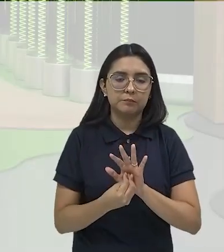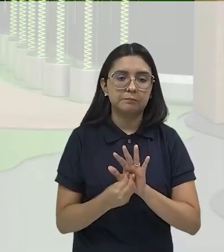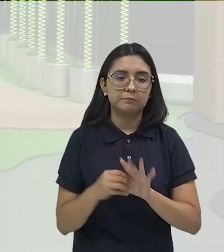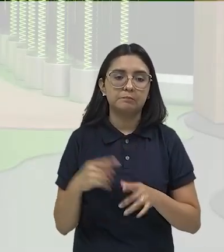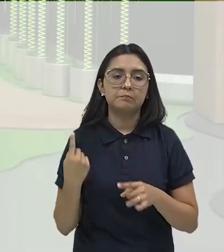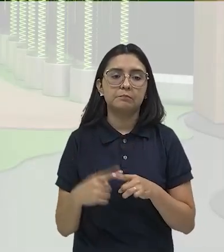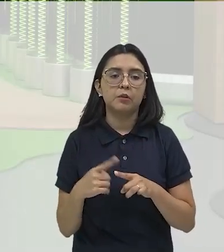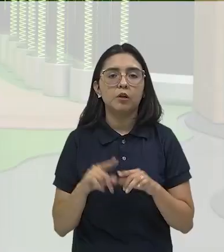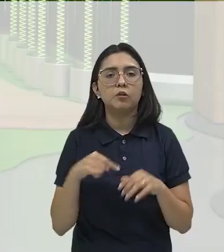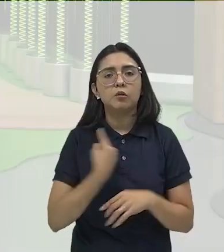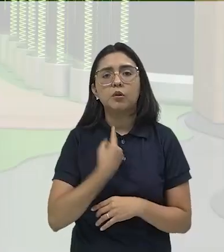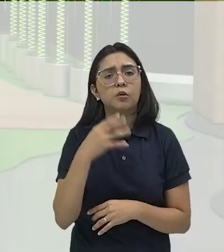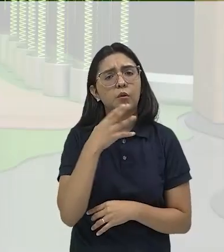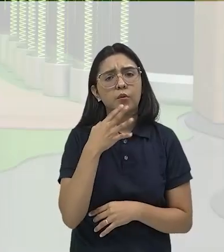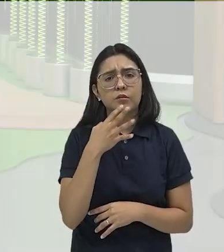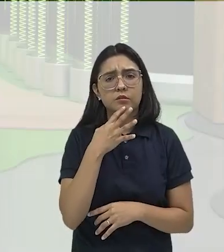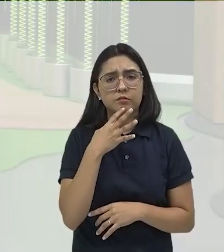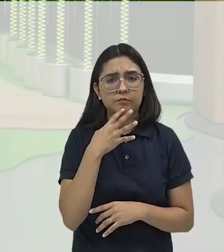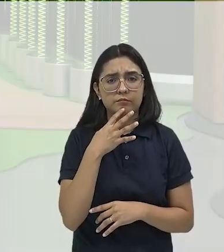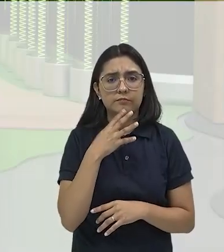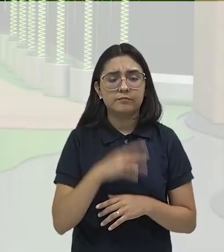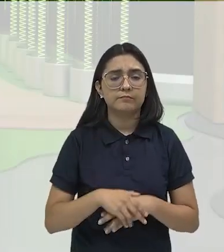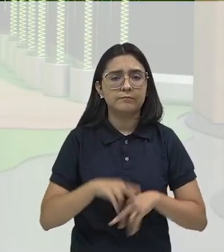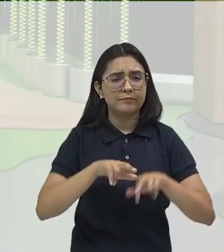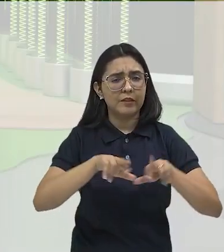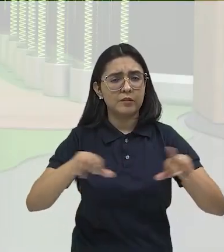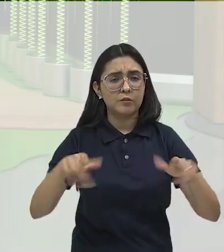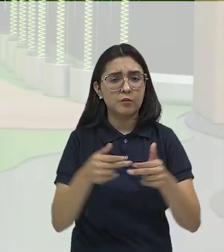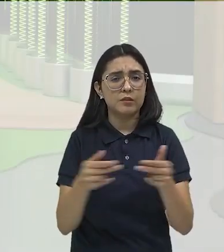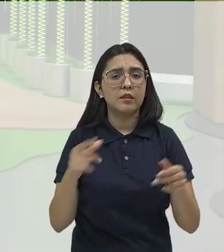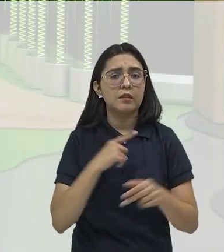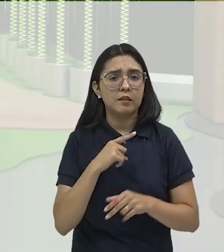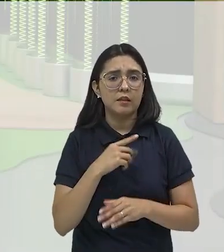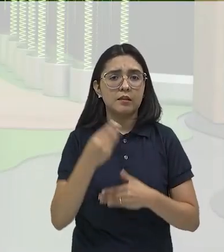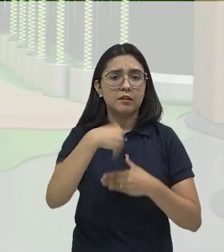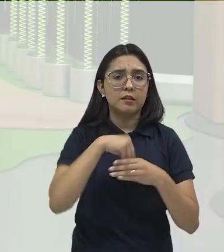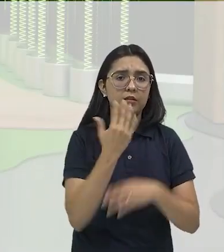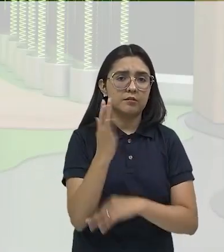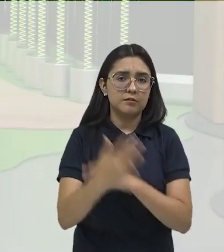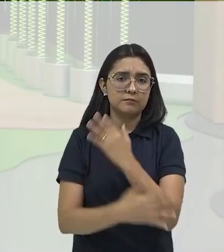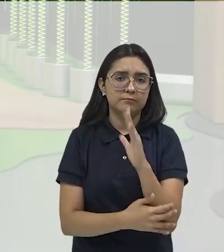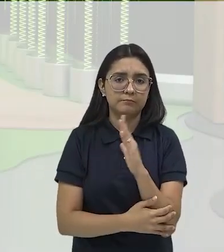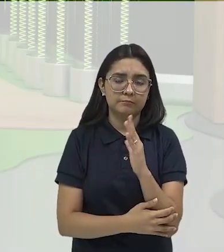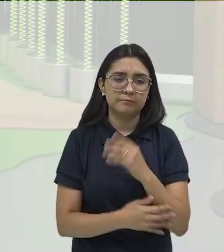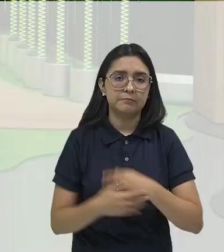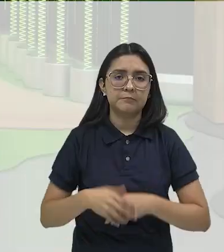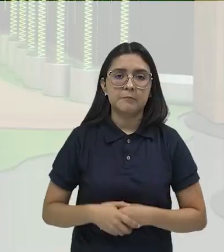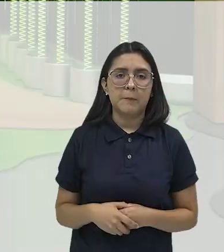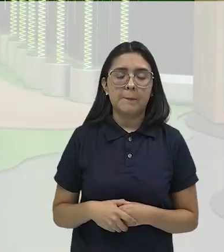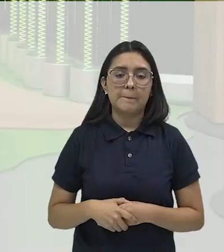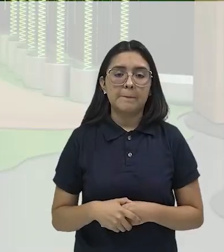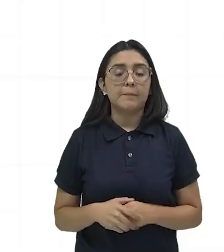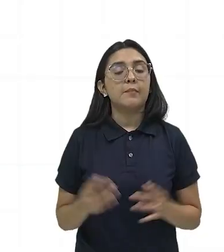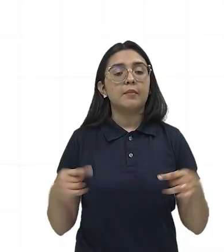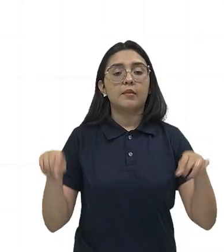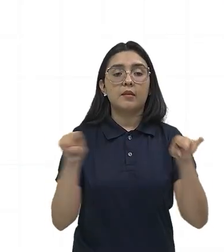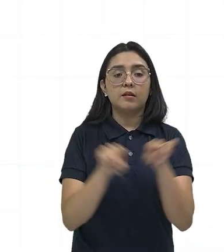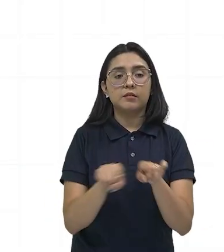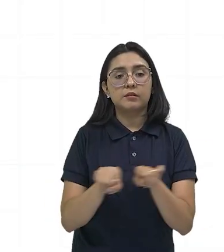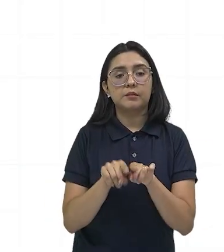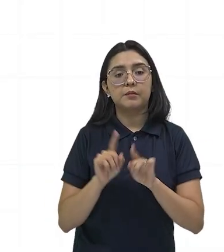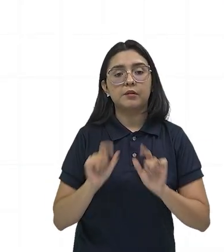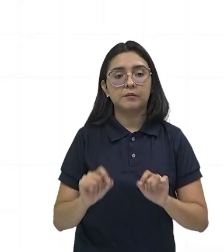gente não conhece muita coisa que essa floresta ainda pode nos proporcionar. Além disso,